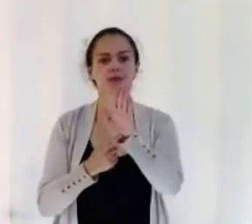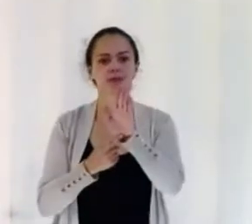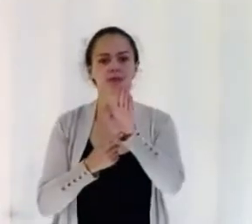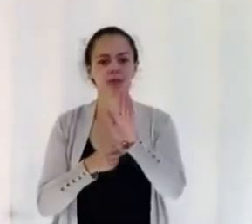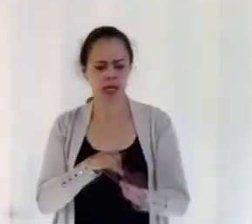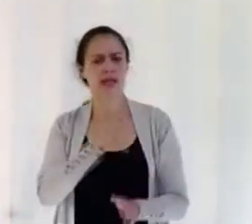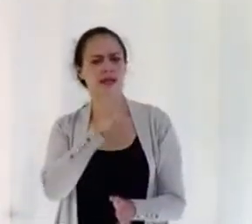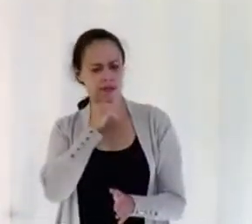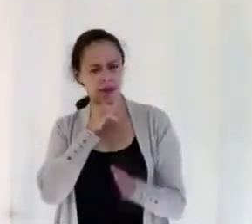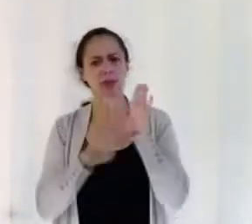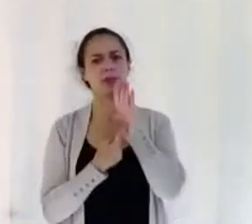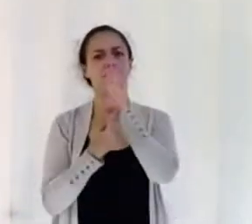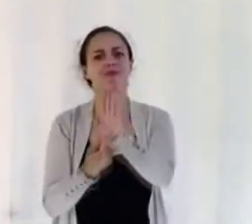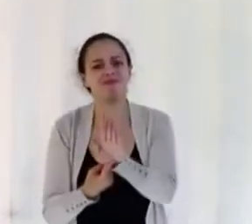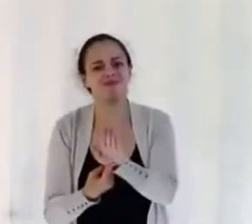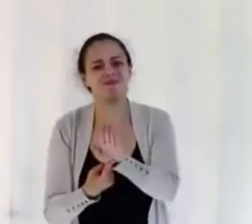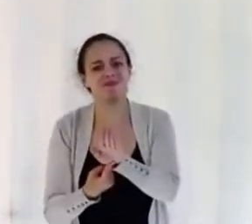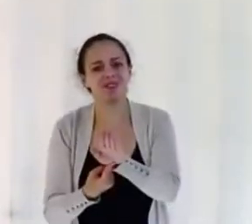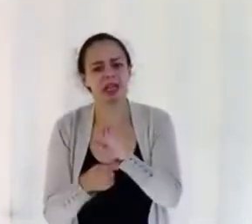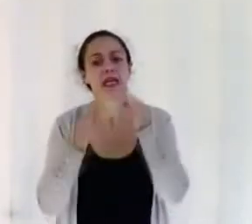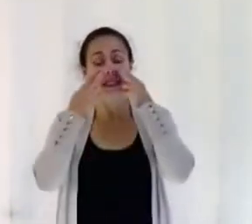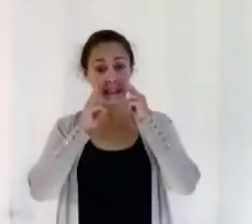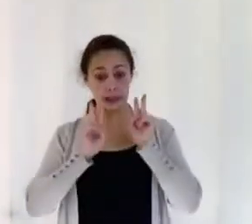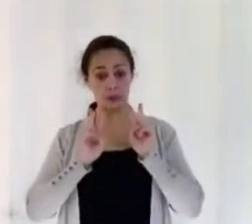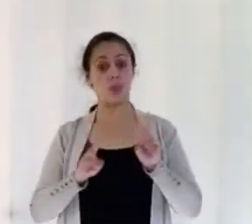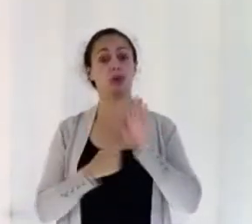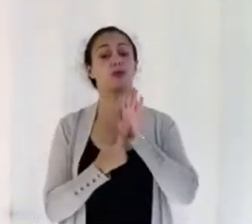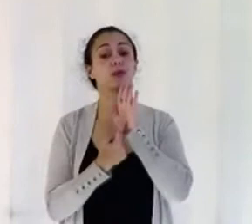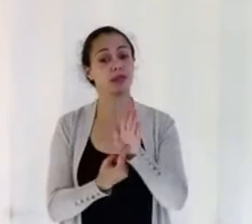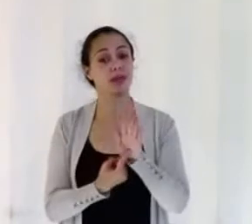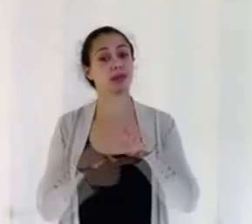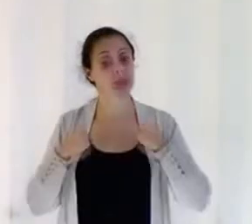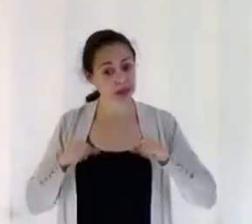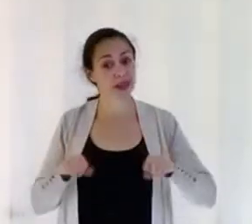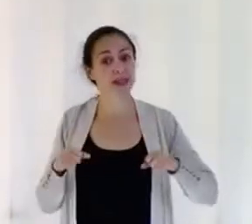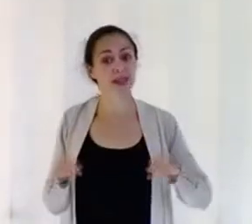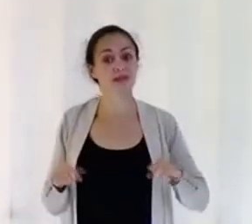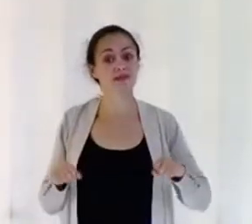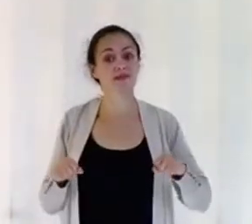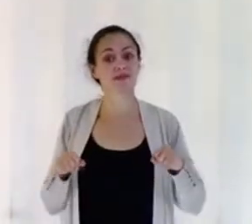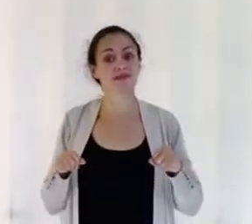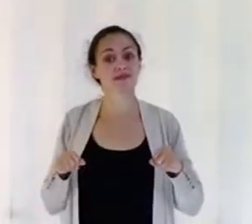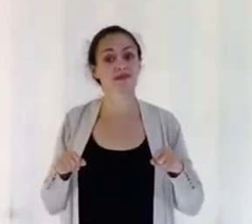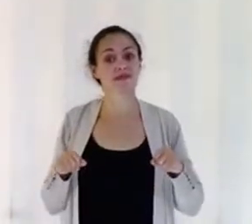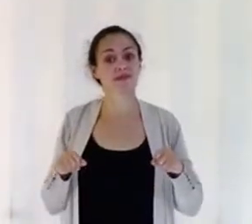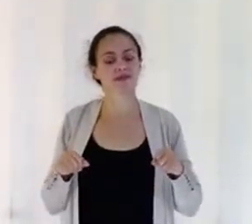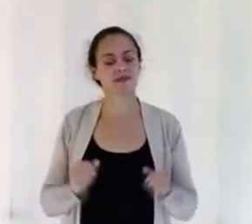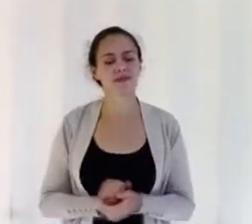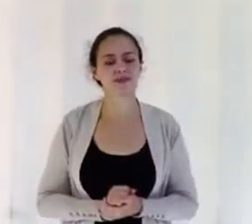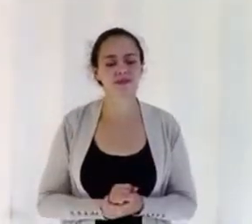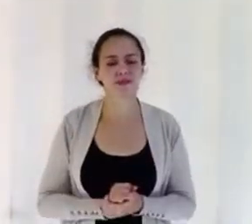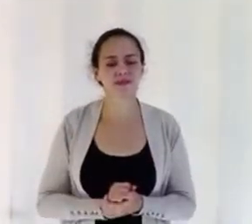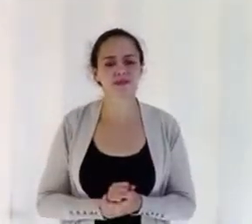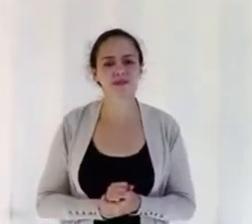Considerando atentamente o fim da sua vida, imitai a fé que tiveram. Esse verbo considerar significa olhar